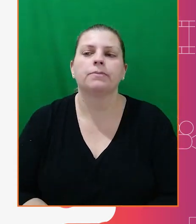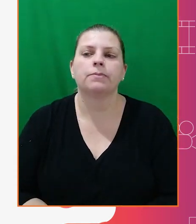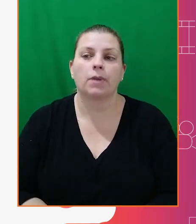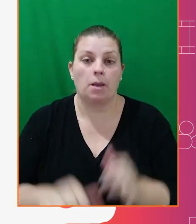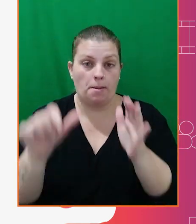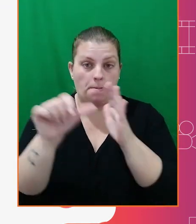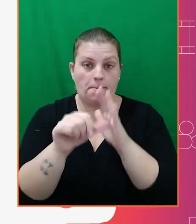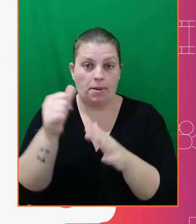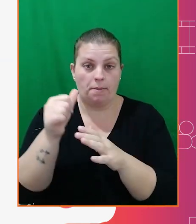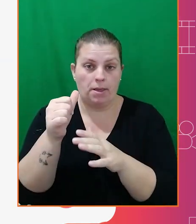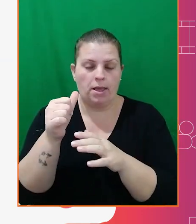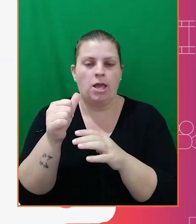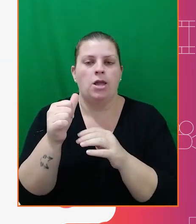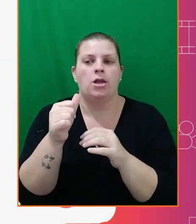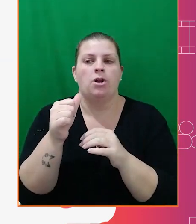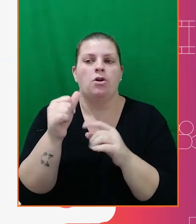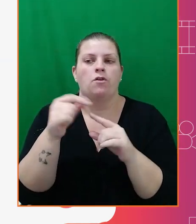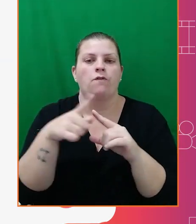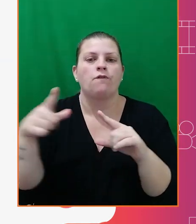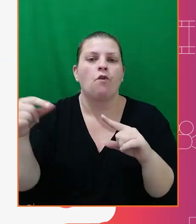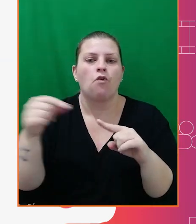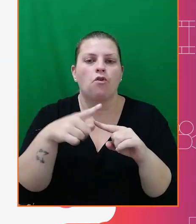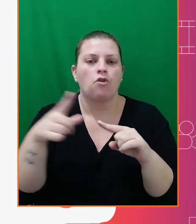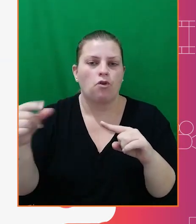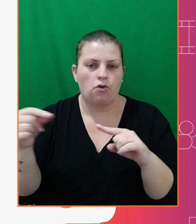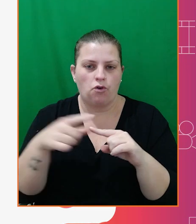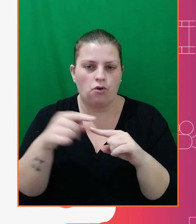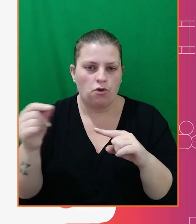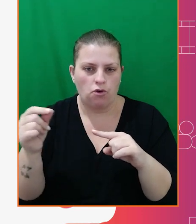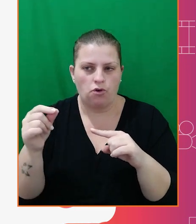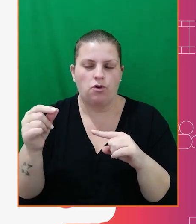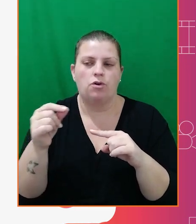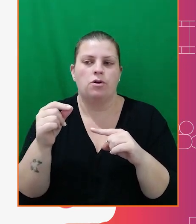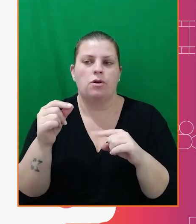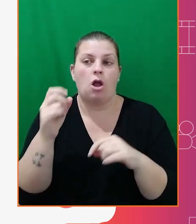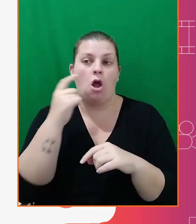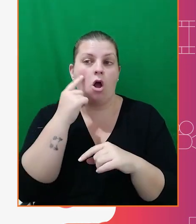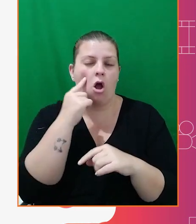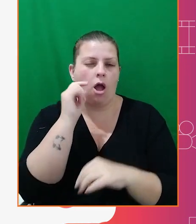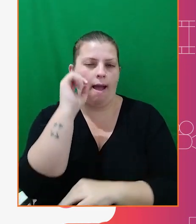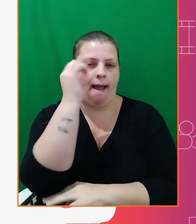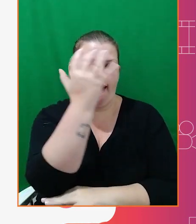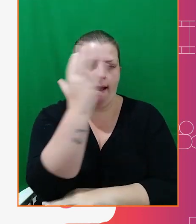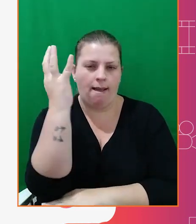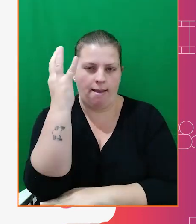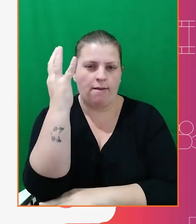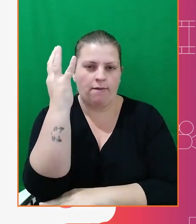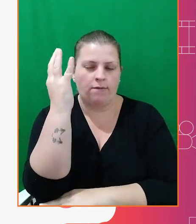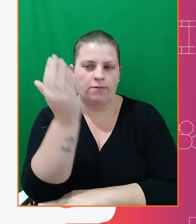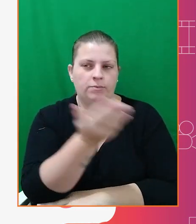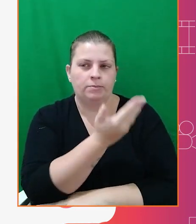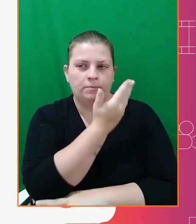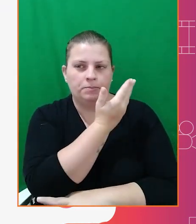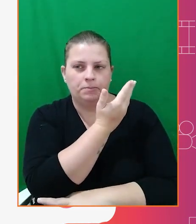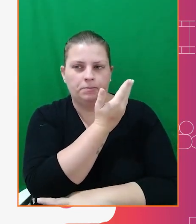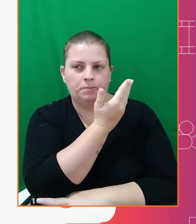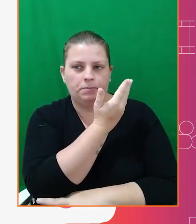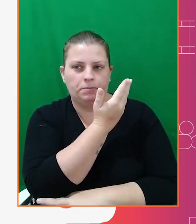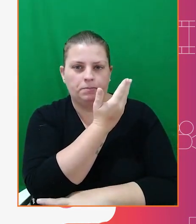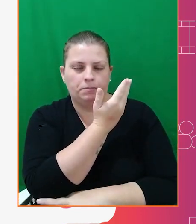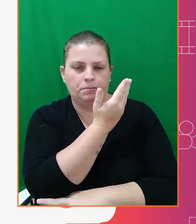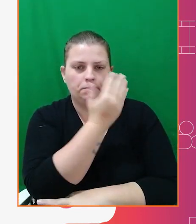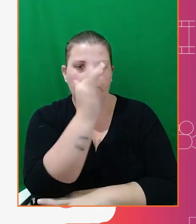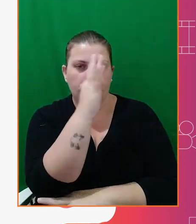de folhagens. Repare que aqui eu desenhei o traço de uma árvore, como se fosse um tronco